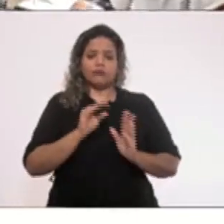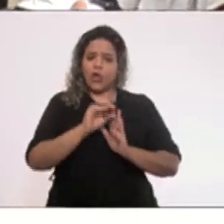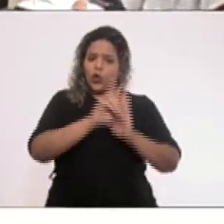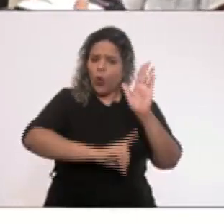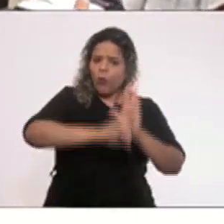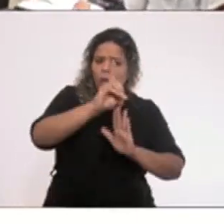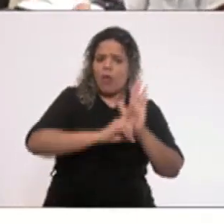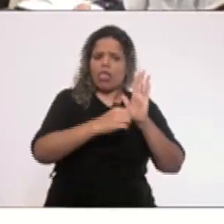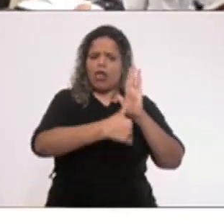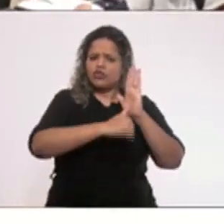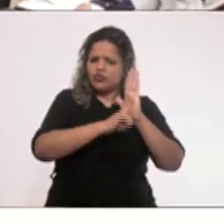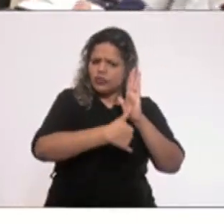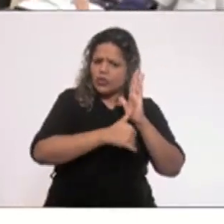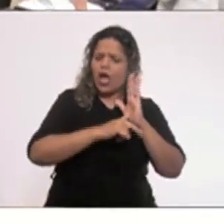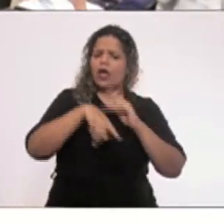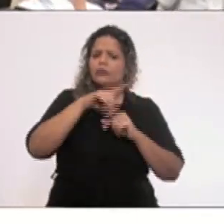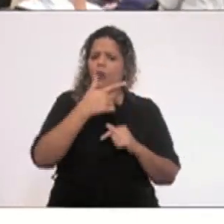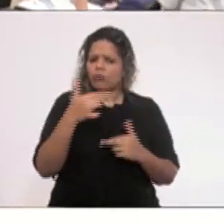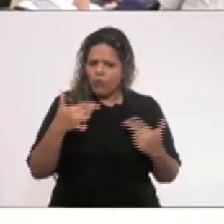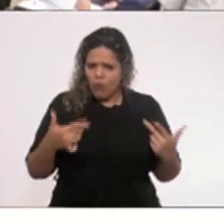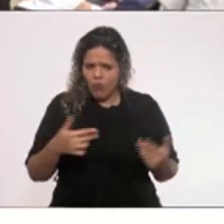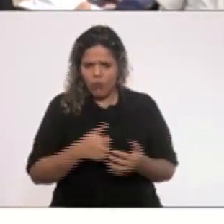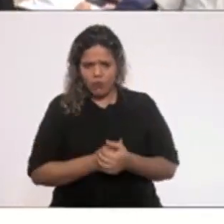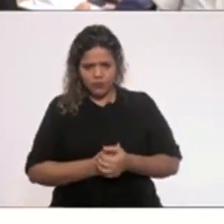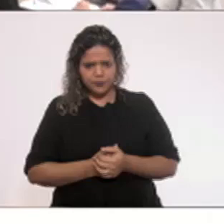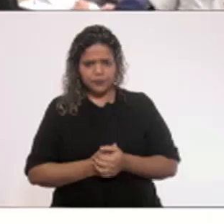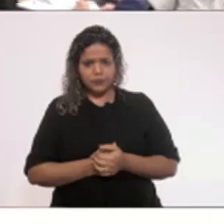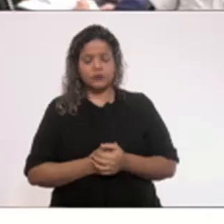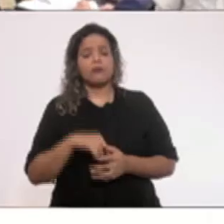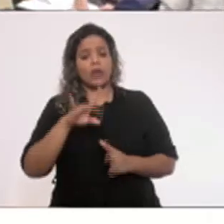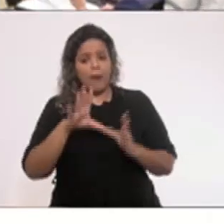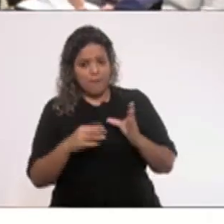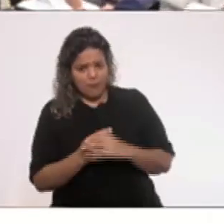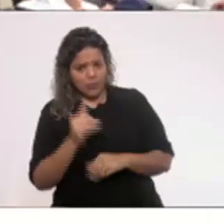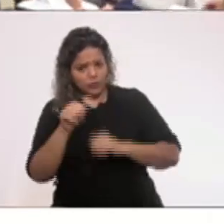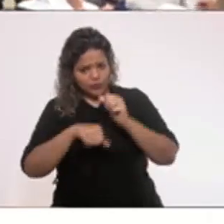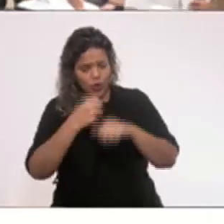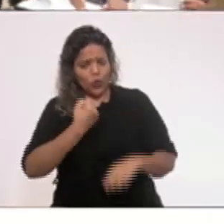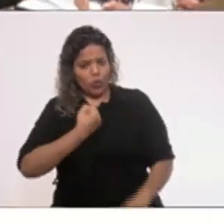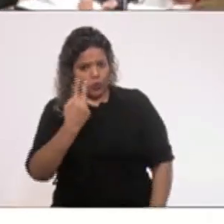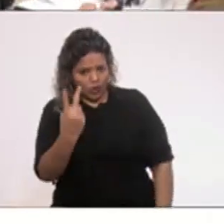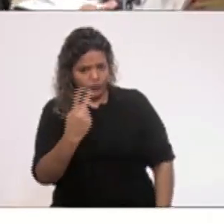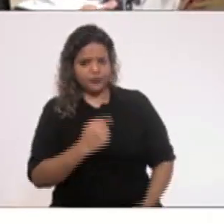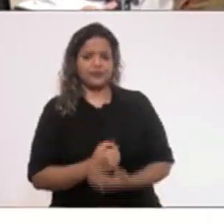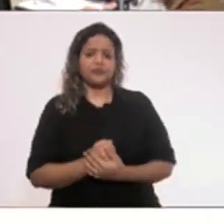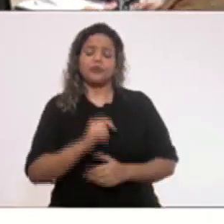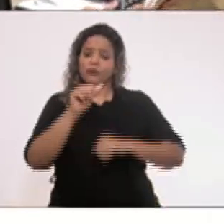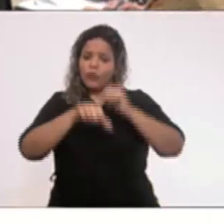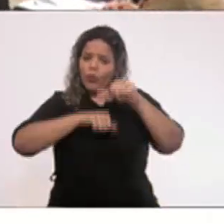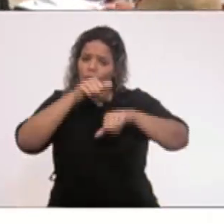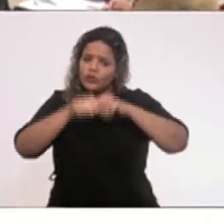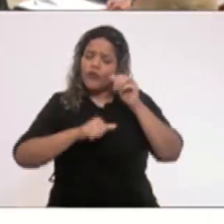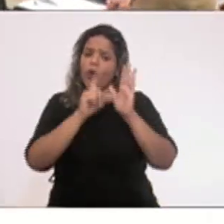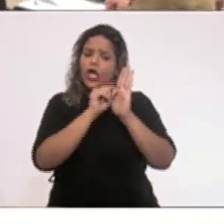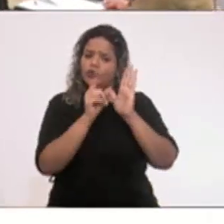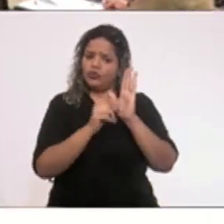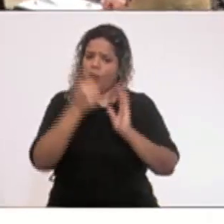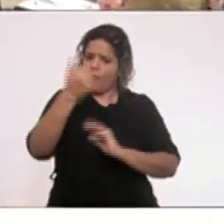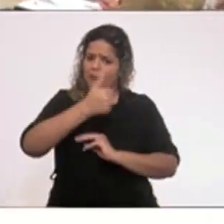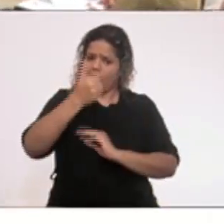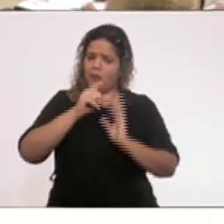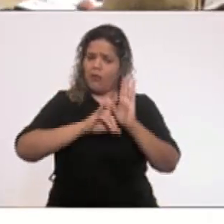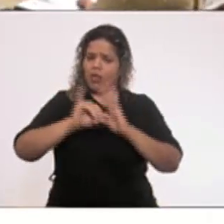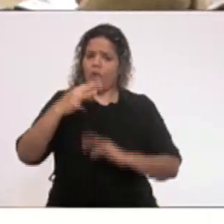documentos de identificação expedidos pelo DETRAN e da outras providências. Emenda modificativa número 2. Modifica-se o artigo 1º do projeto de